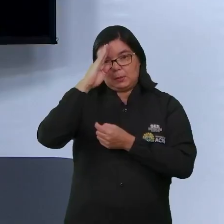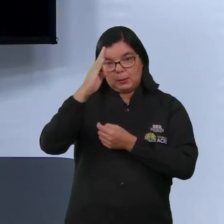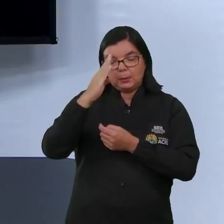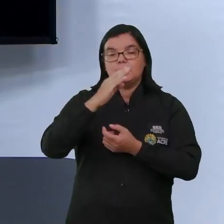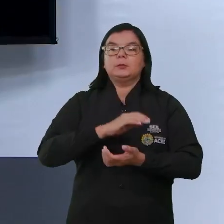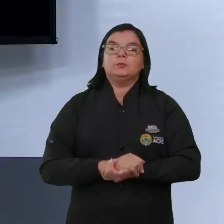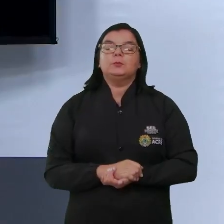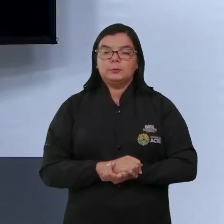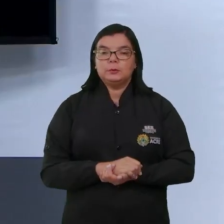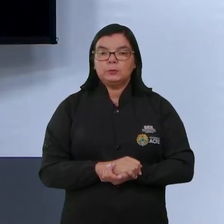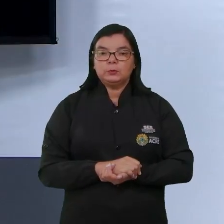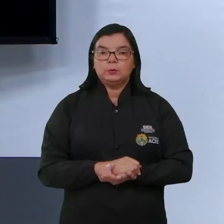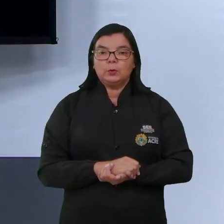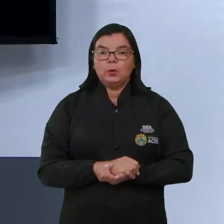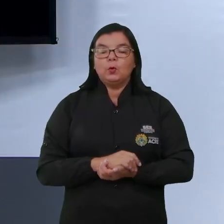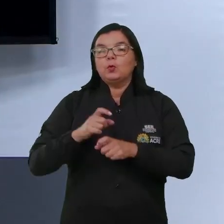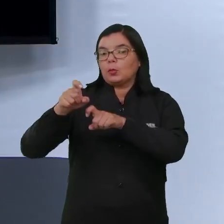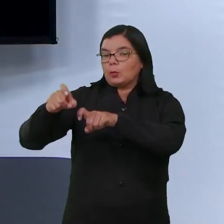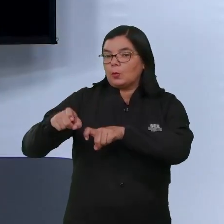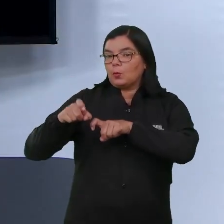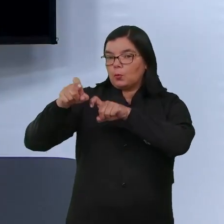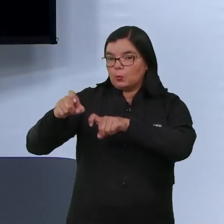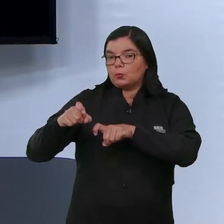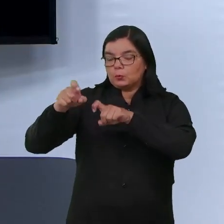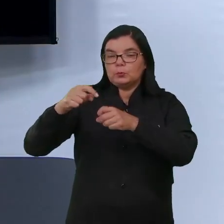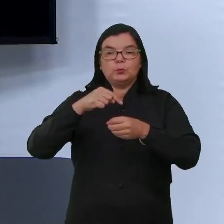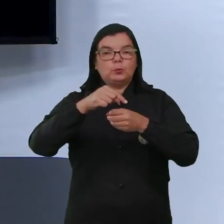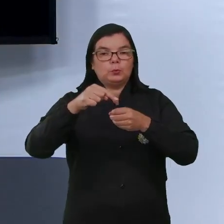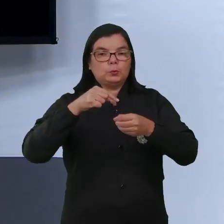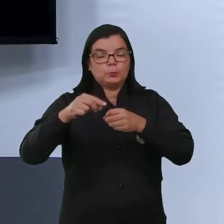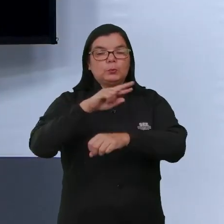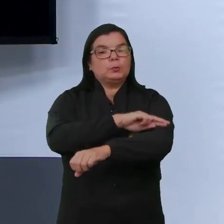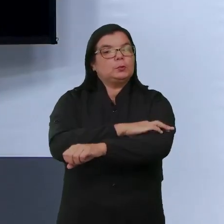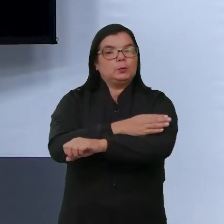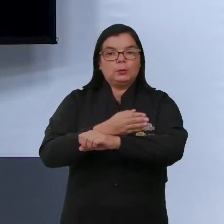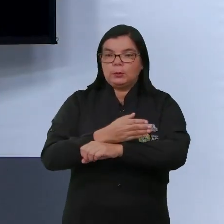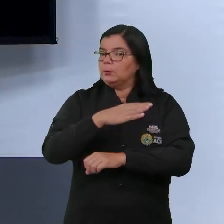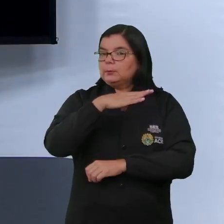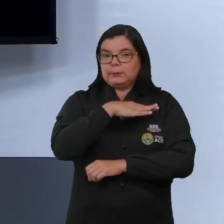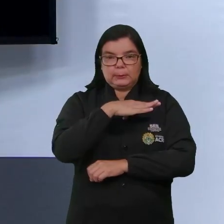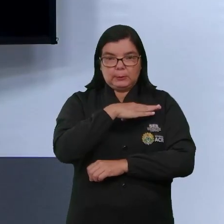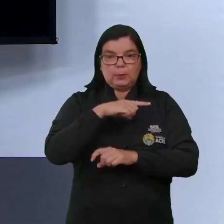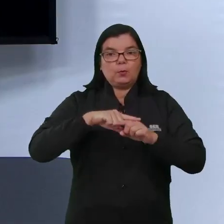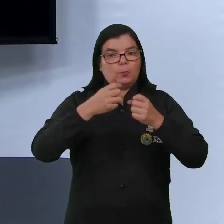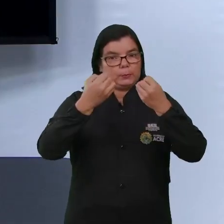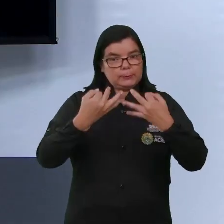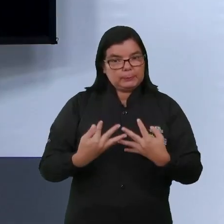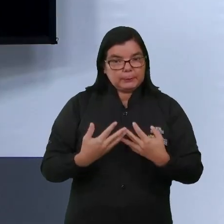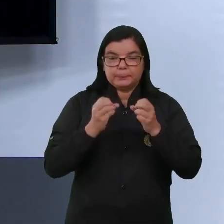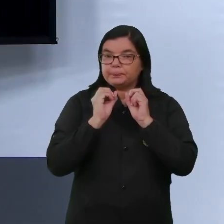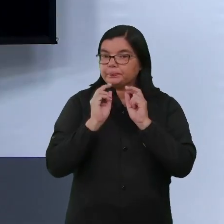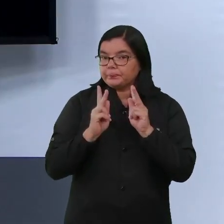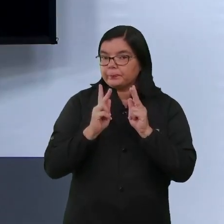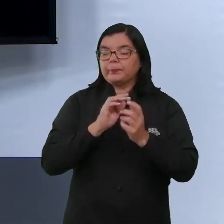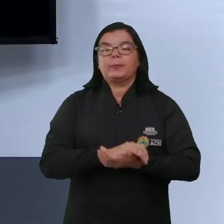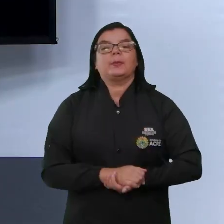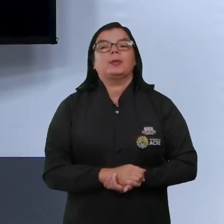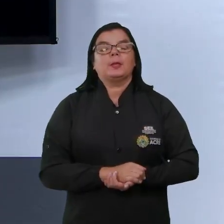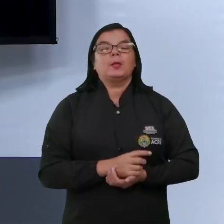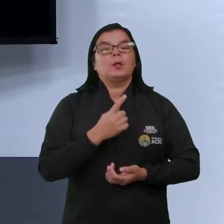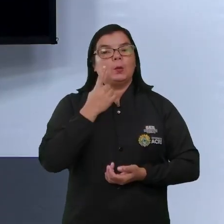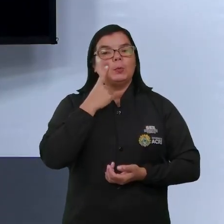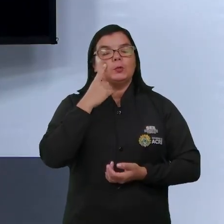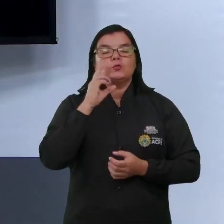principalmente na zona rural do município de Rio Branco e não na cidade, como eu falei, ok? Então,